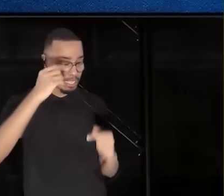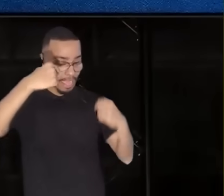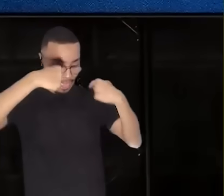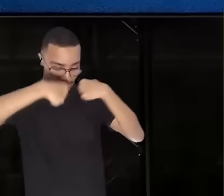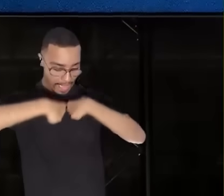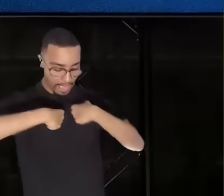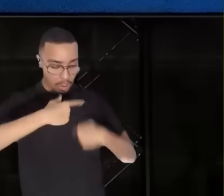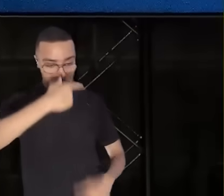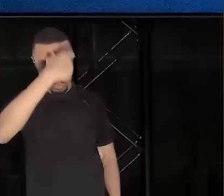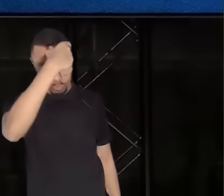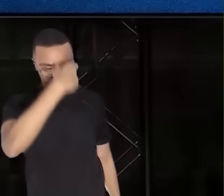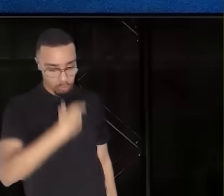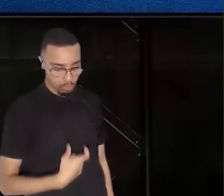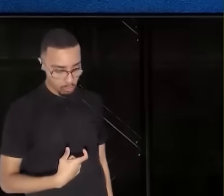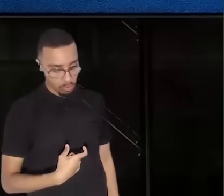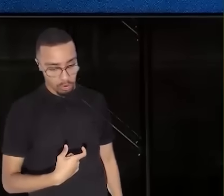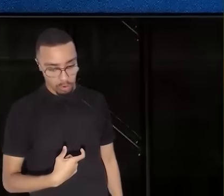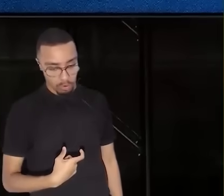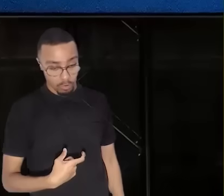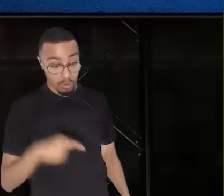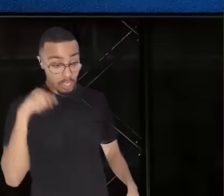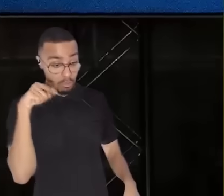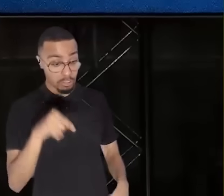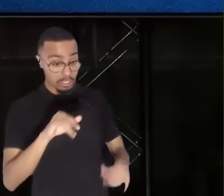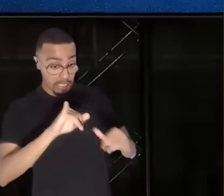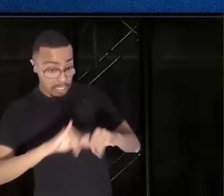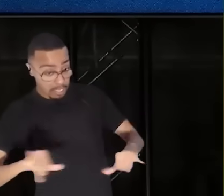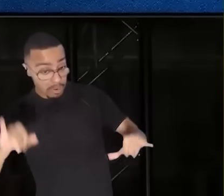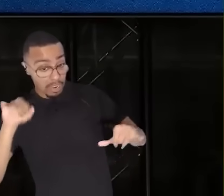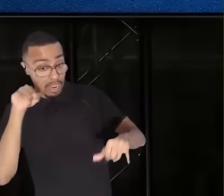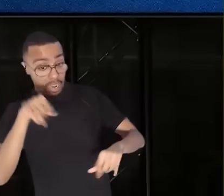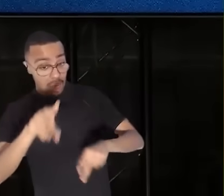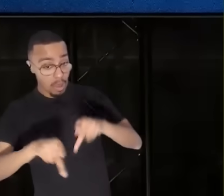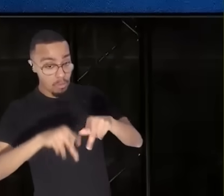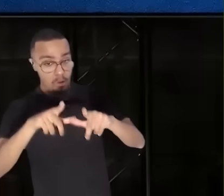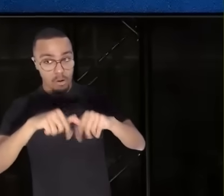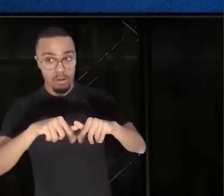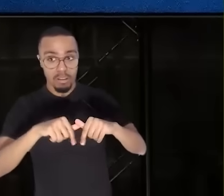eu sou o que sou. É isto que você dirá: